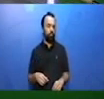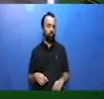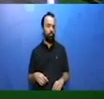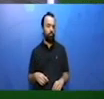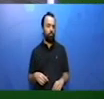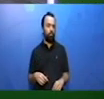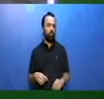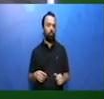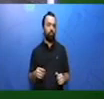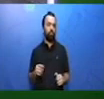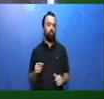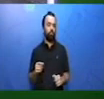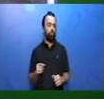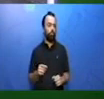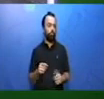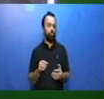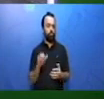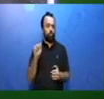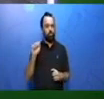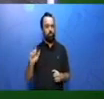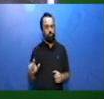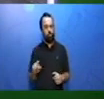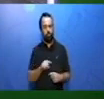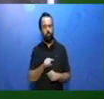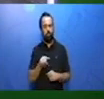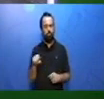restaurantes. O que há? Ó.